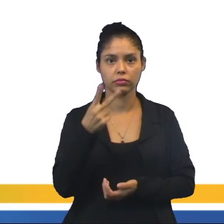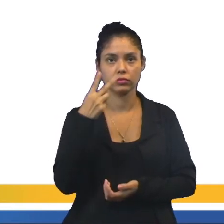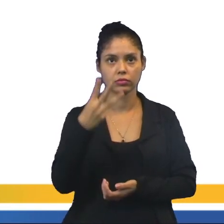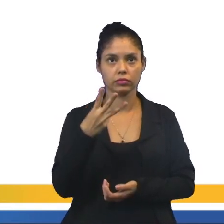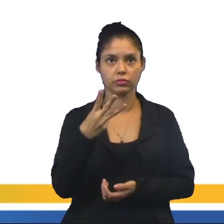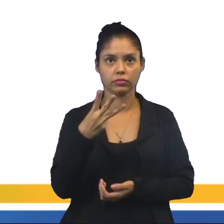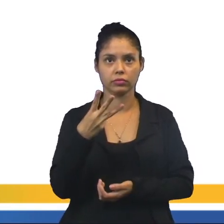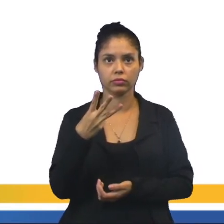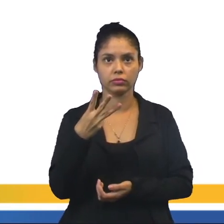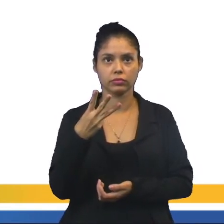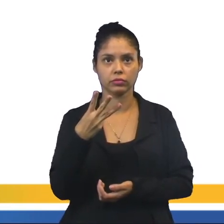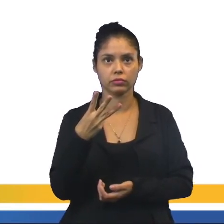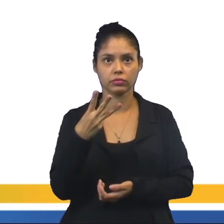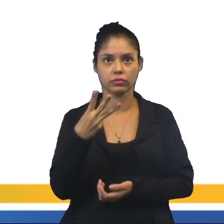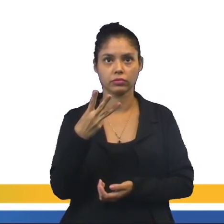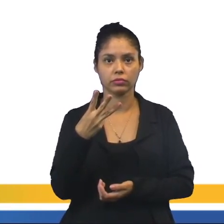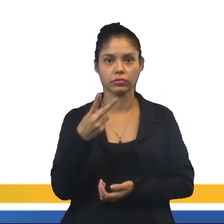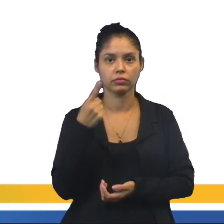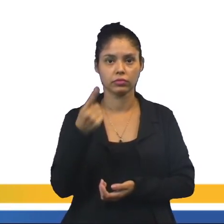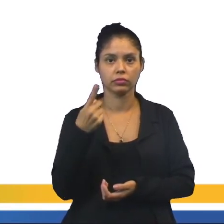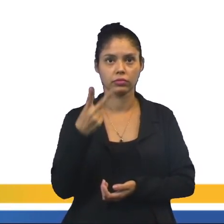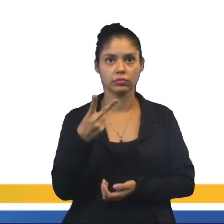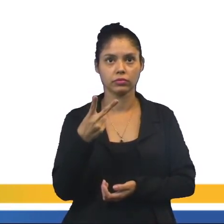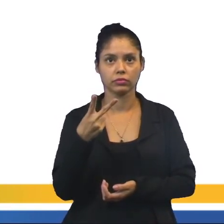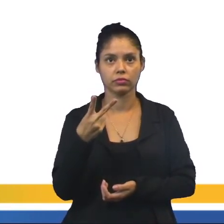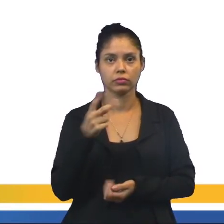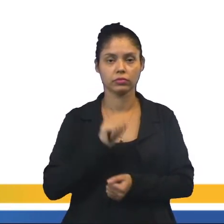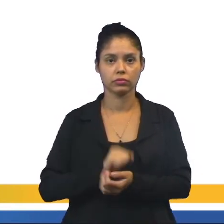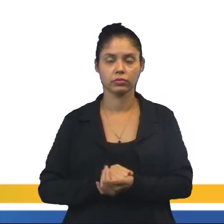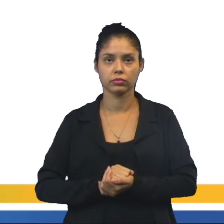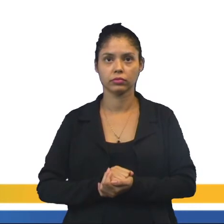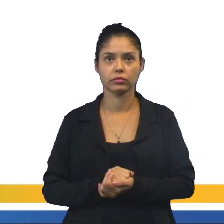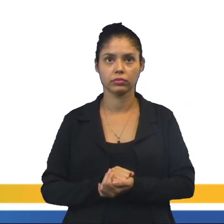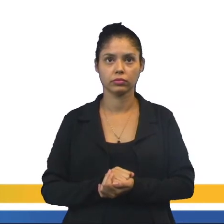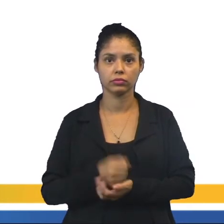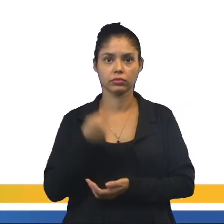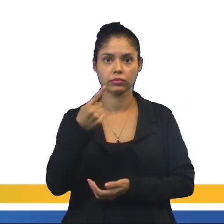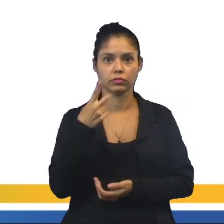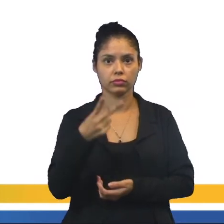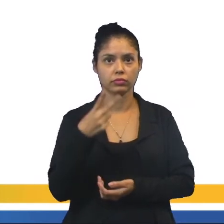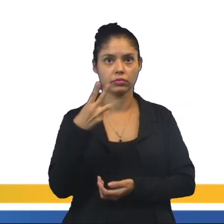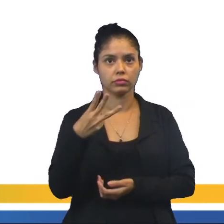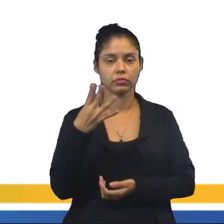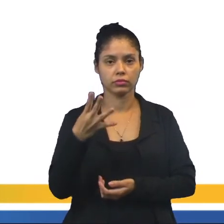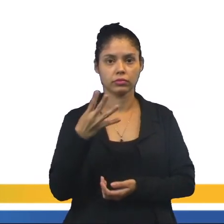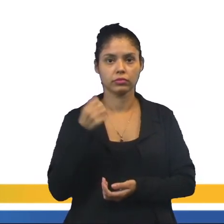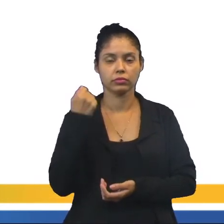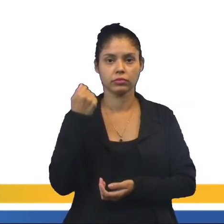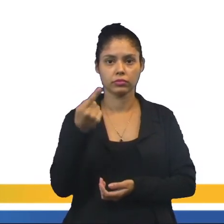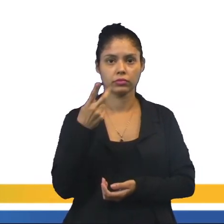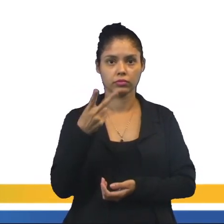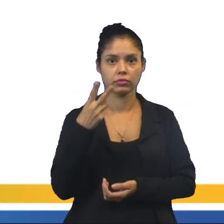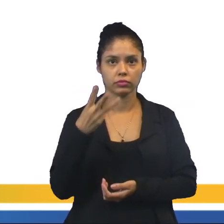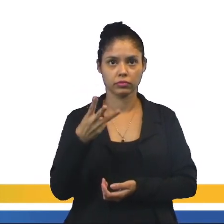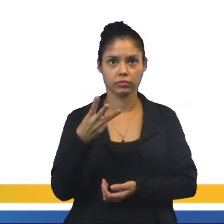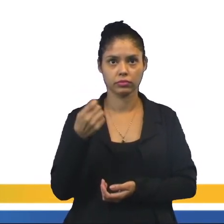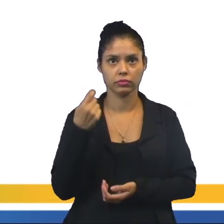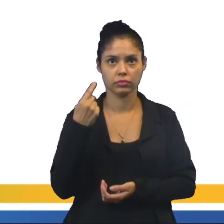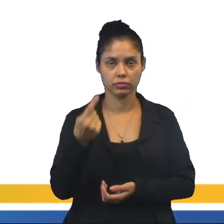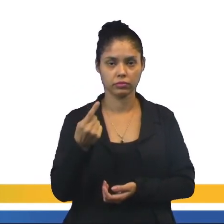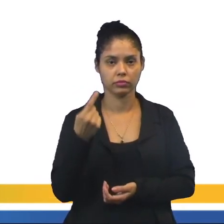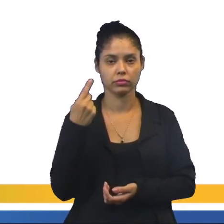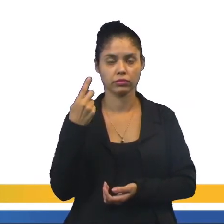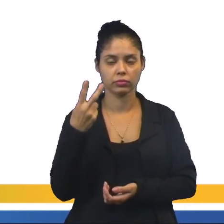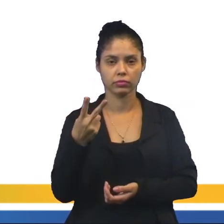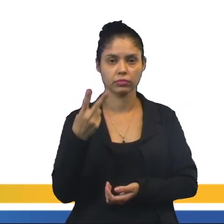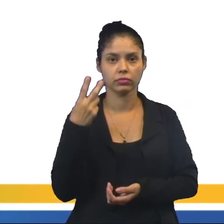dois três um dois três Patatá papapapa papapapa